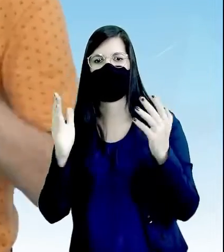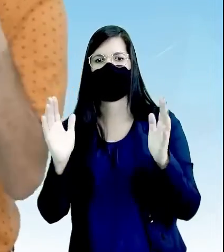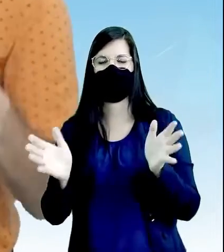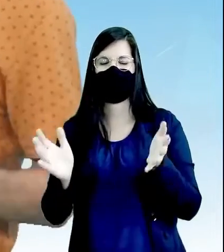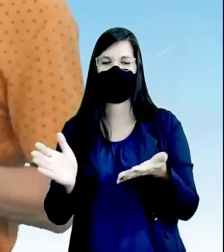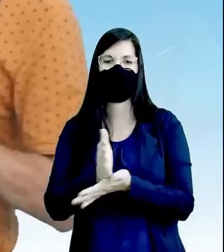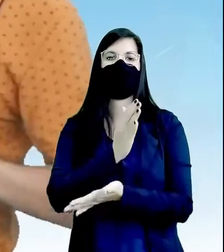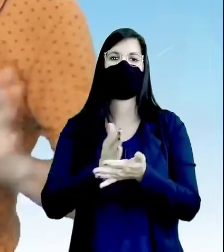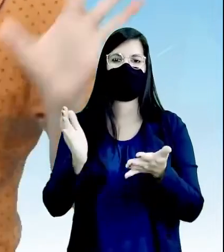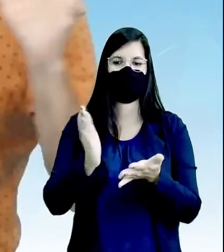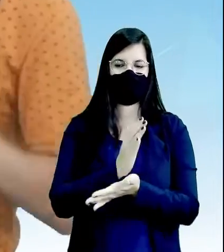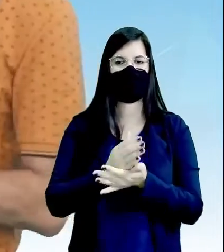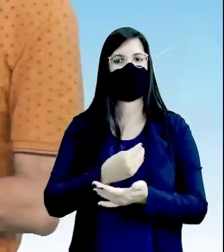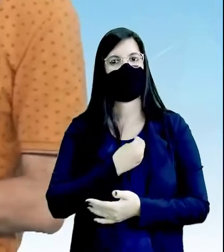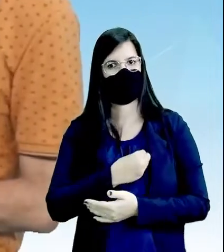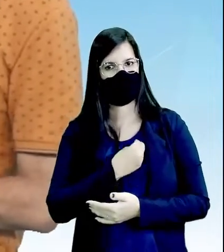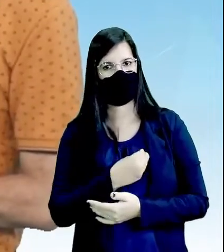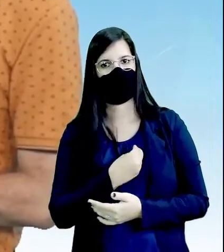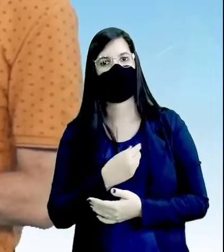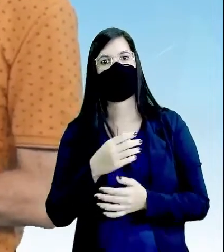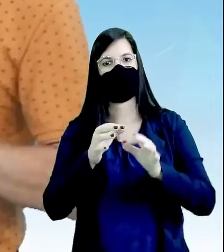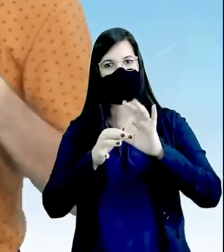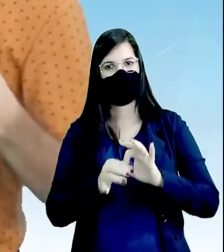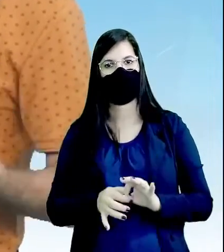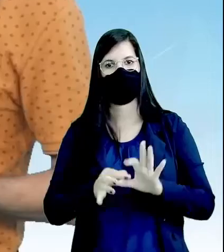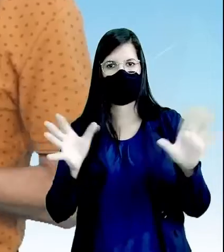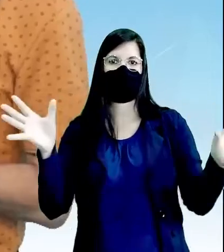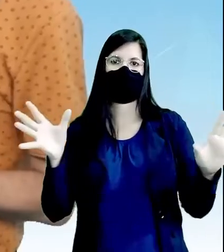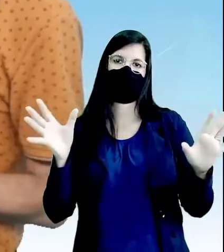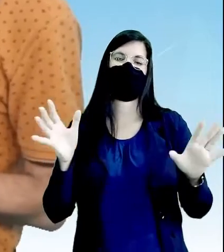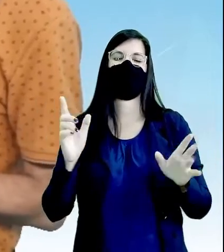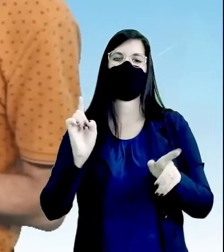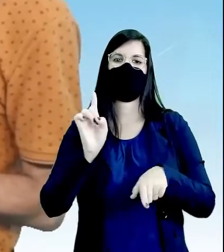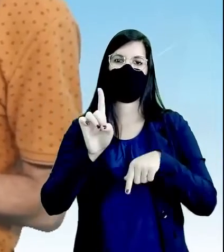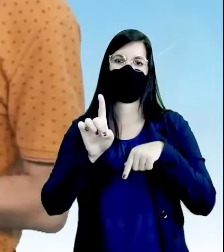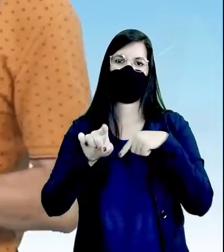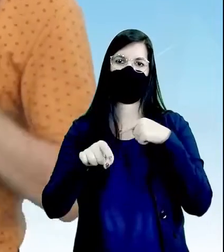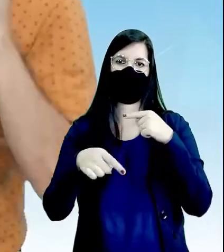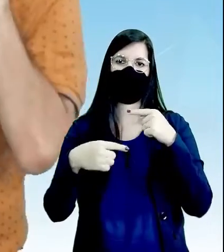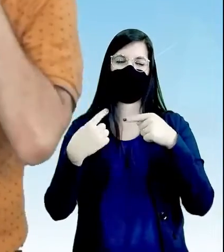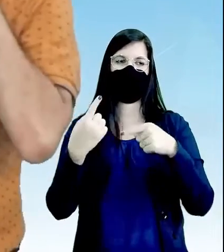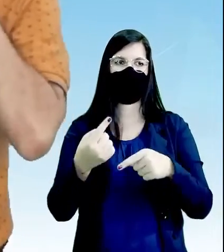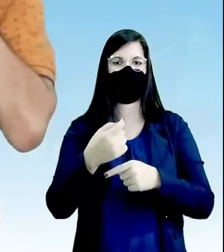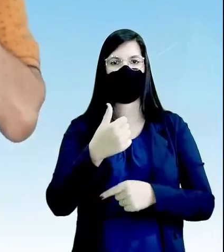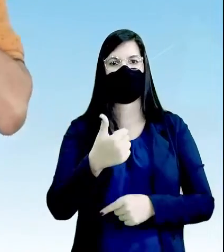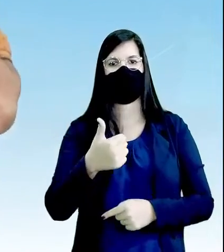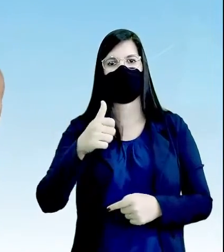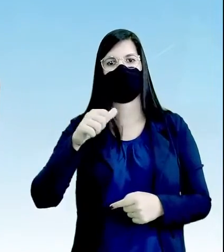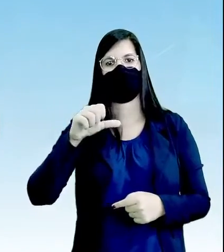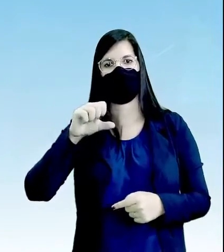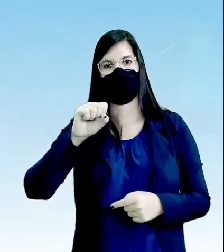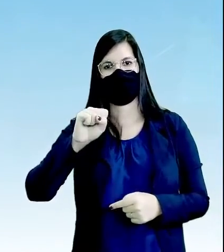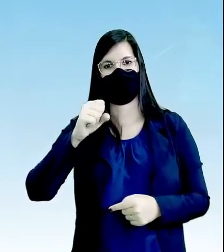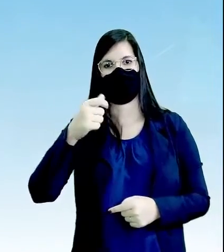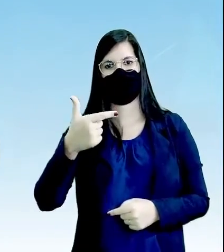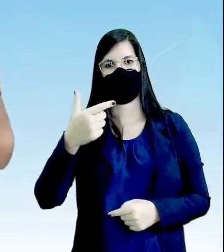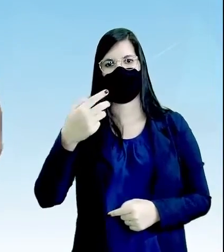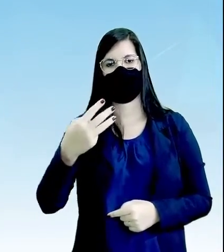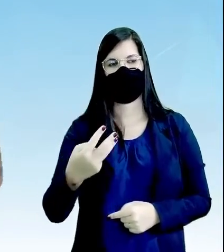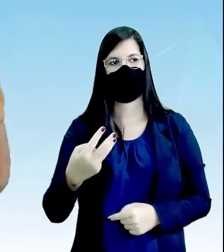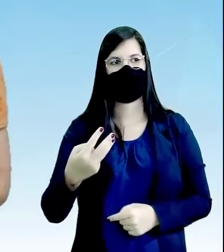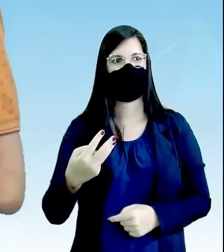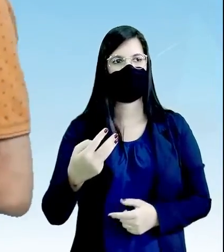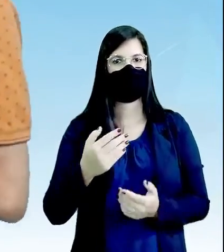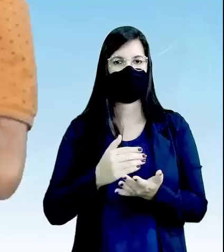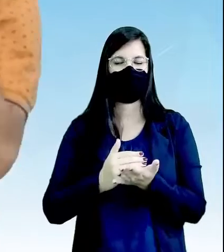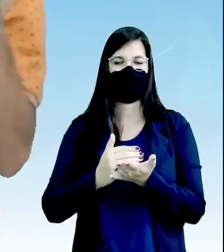que estavam vivos foram soltos. Mas depois, em 1823,